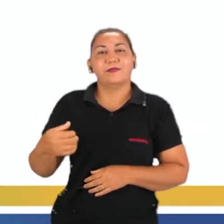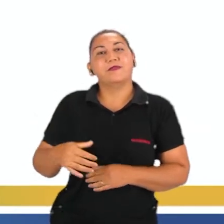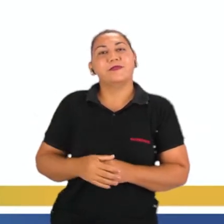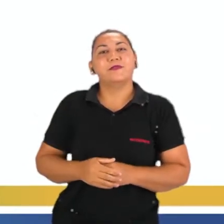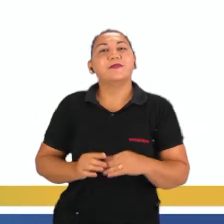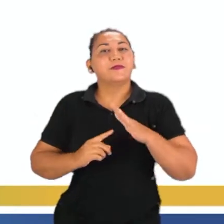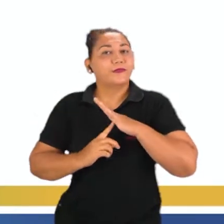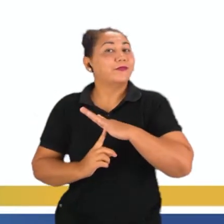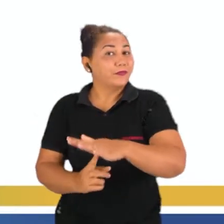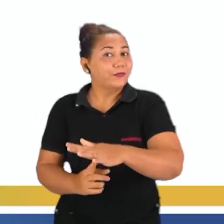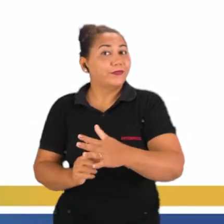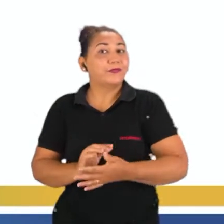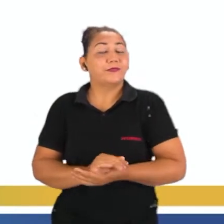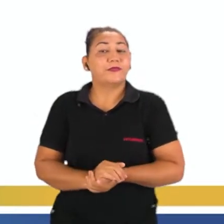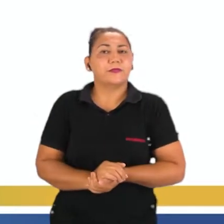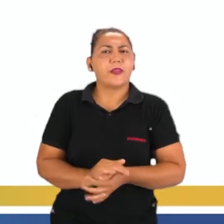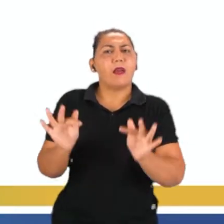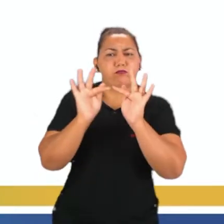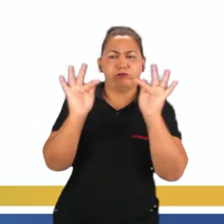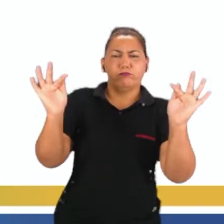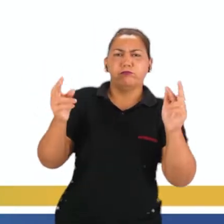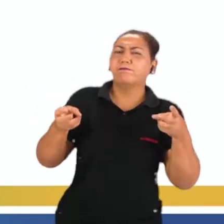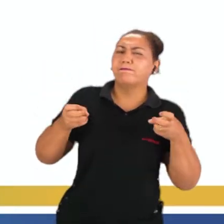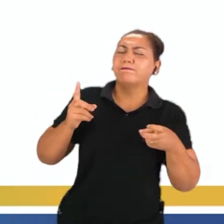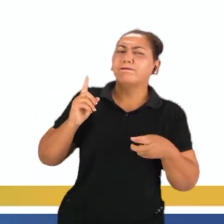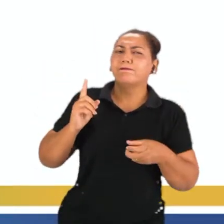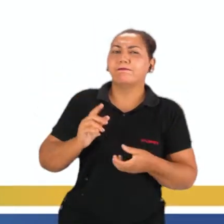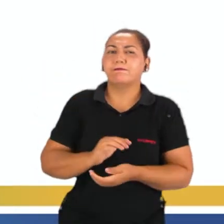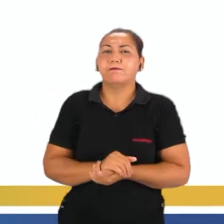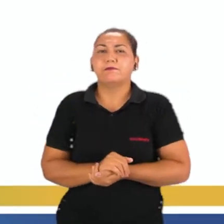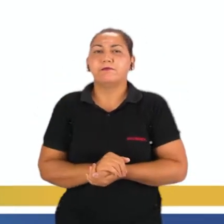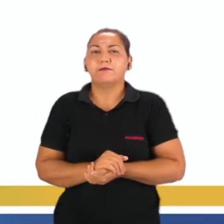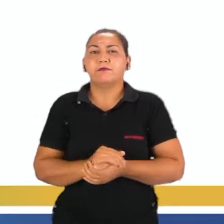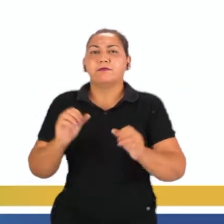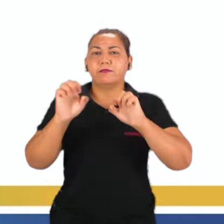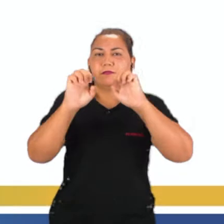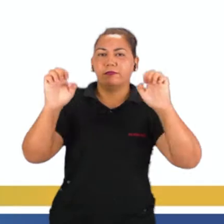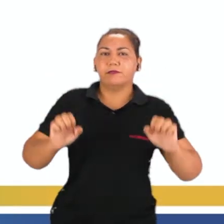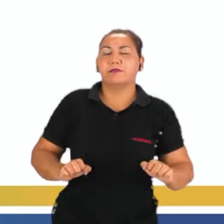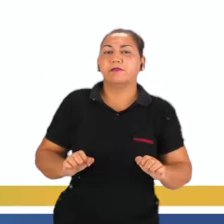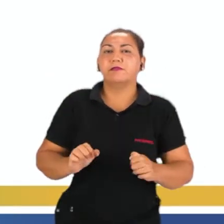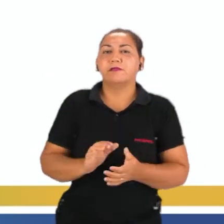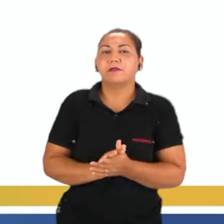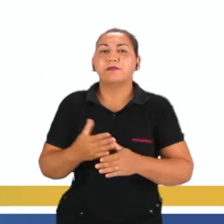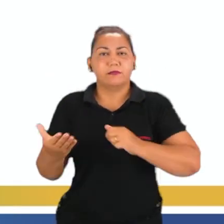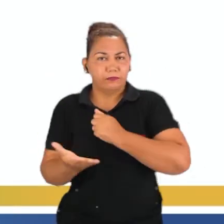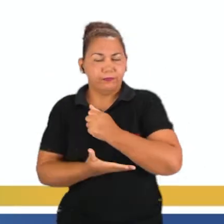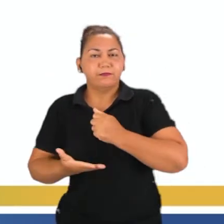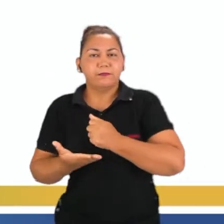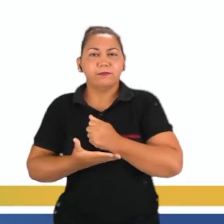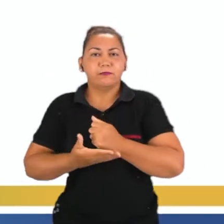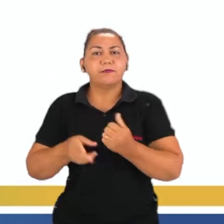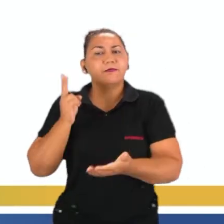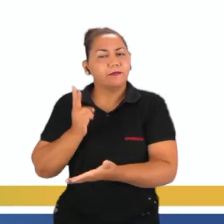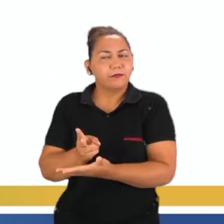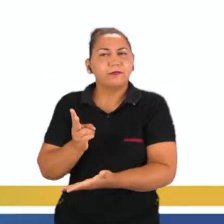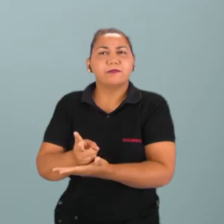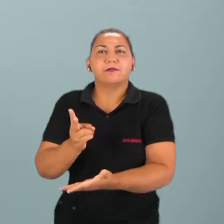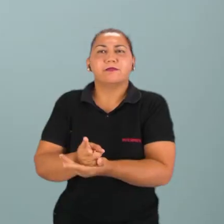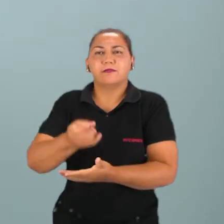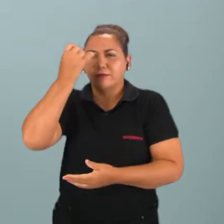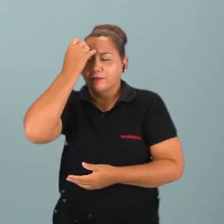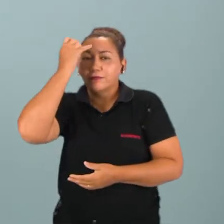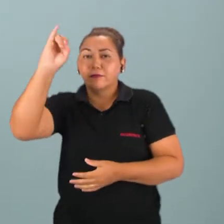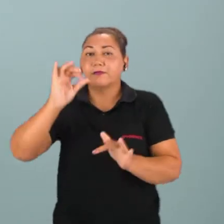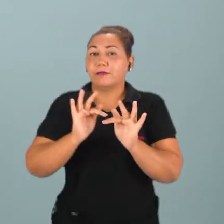que nesta frase nós temos uma estrutura básica. Todas as vezes que vamos criarmos uma frase, devemos levar